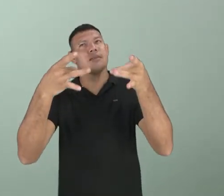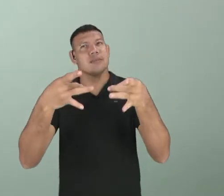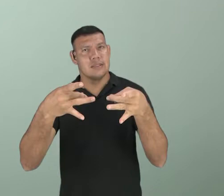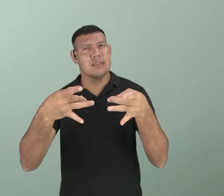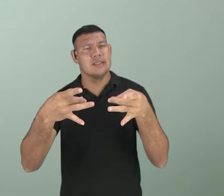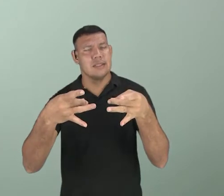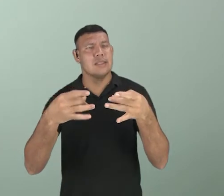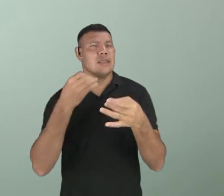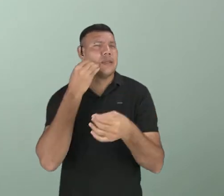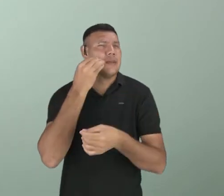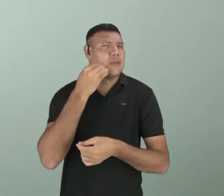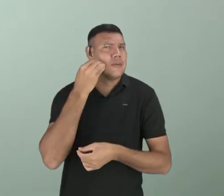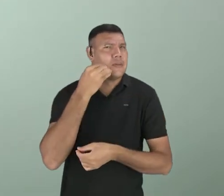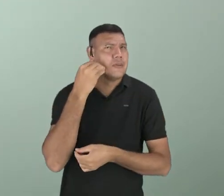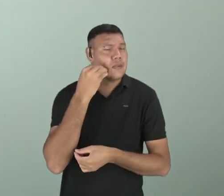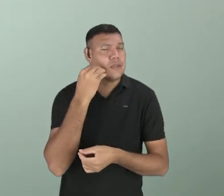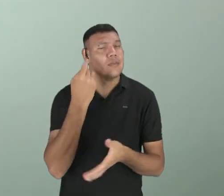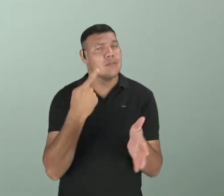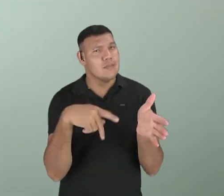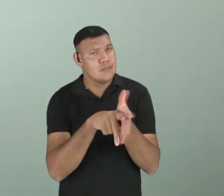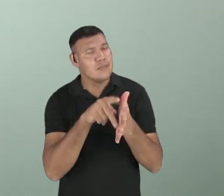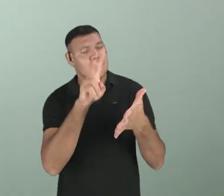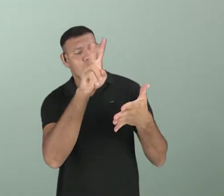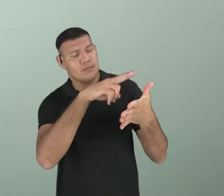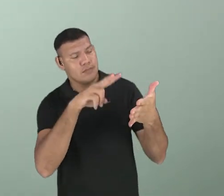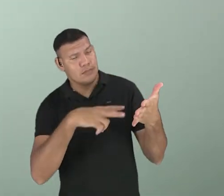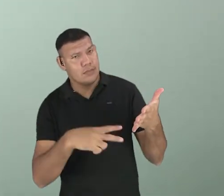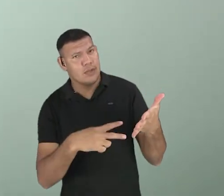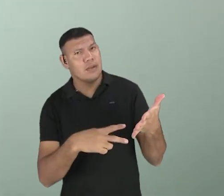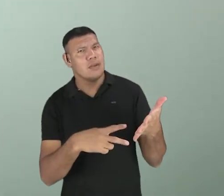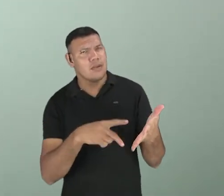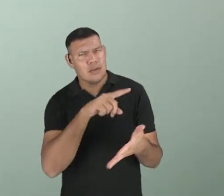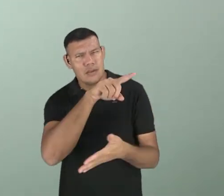várias experiências de leitura. Não sei